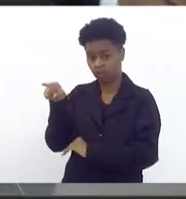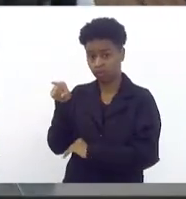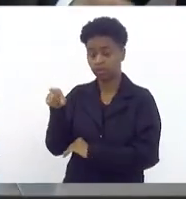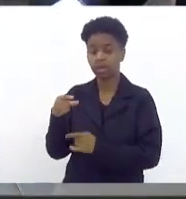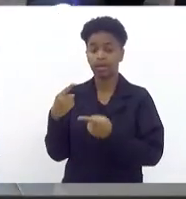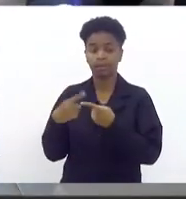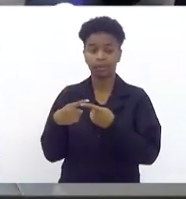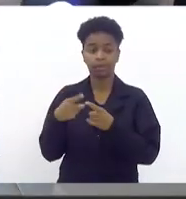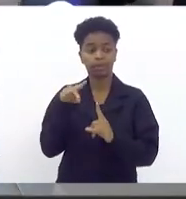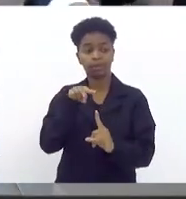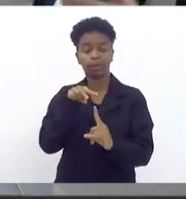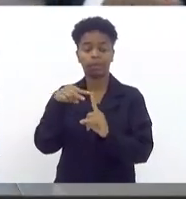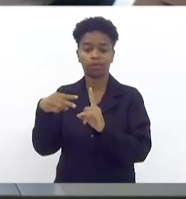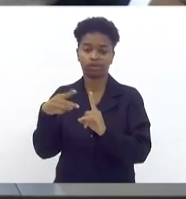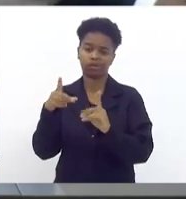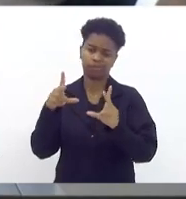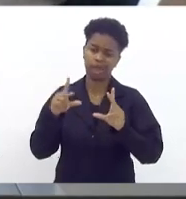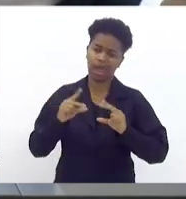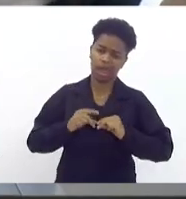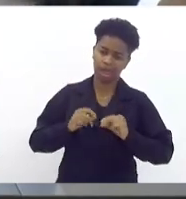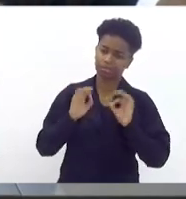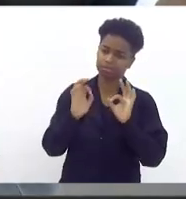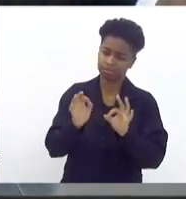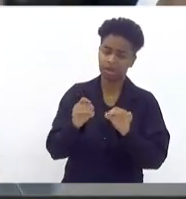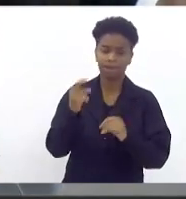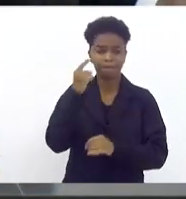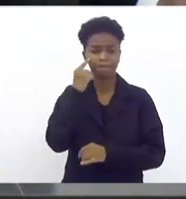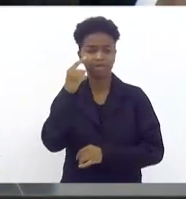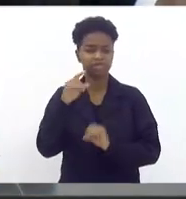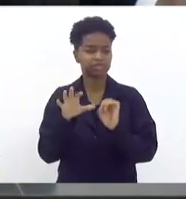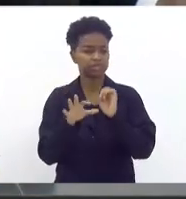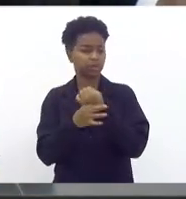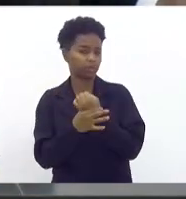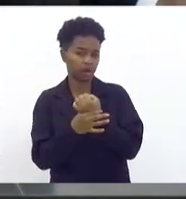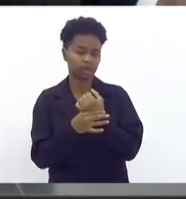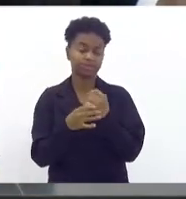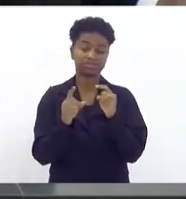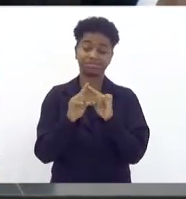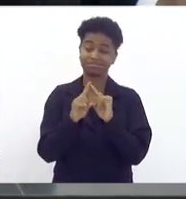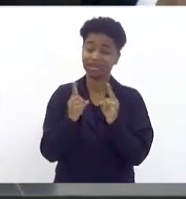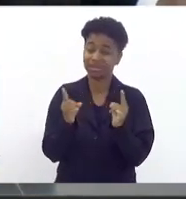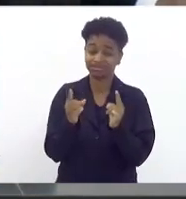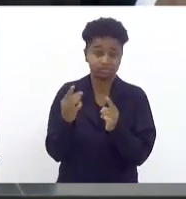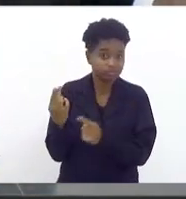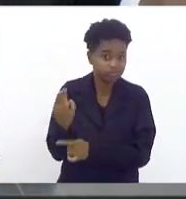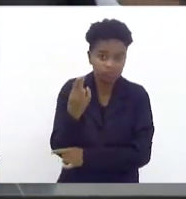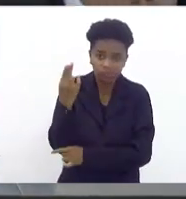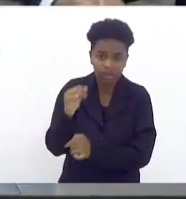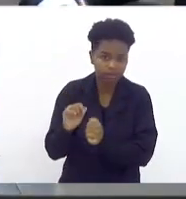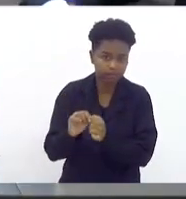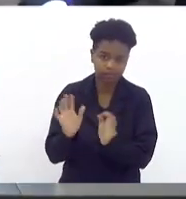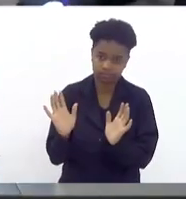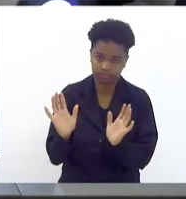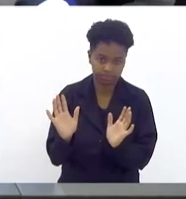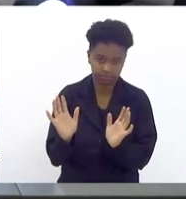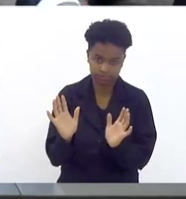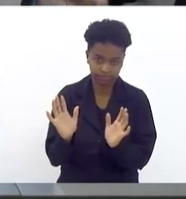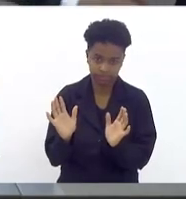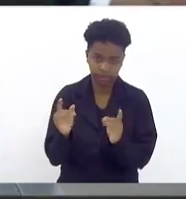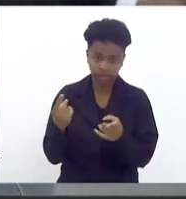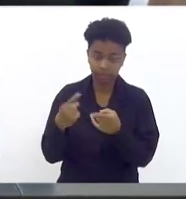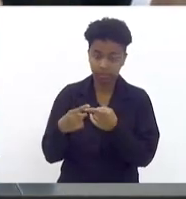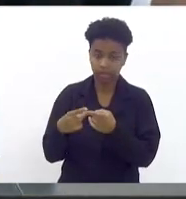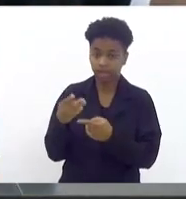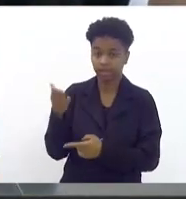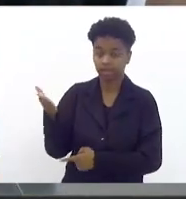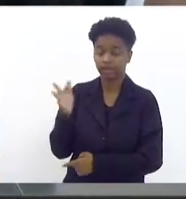o ponto de vista de, apesar de ser meritório, de pensar na segurança e tudo mais, mas ele é totalmente inviável. Porque o que o Fernando